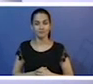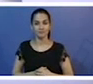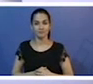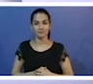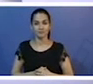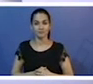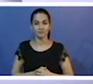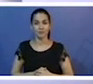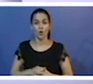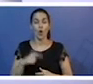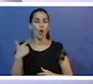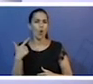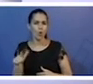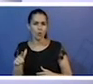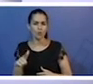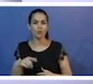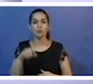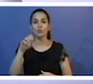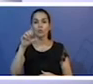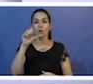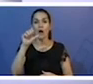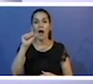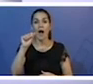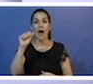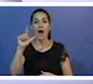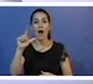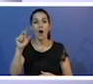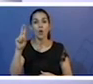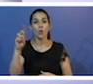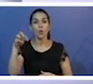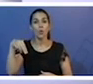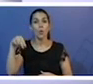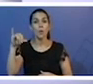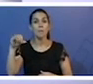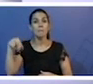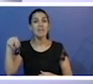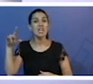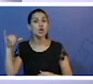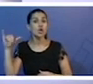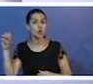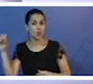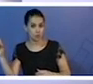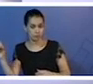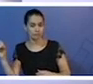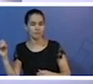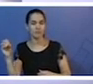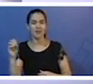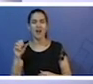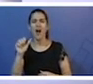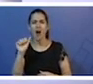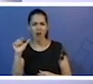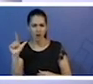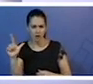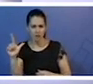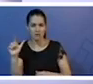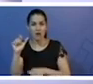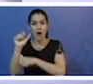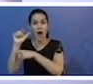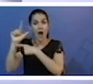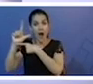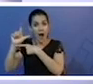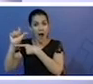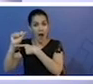O sulfato de alumínio. O sulfato de alumínio ele é um sal branco e a sua aplicação mais importante